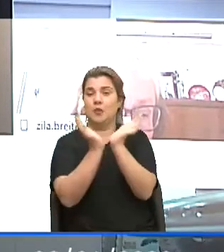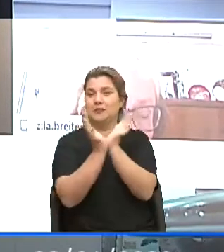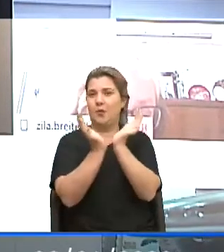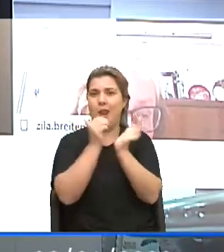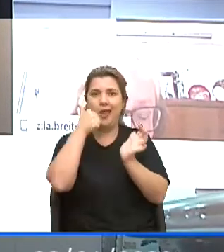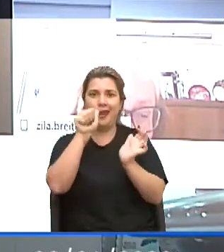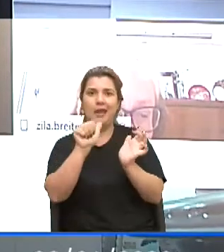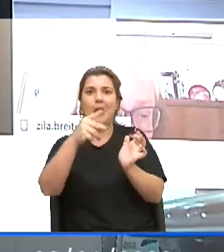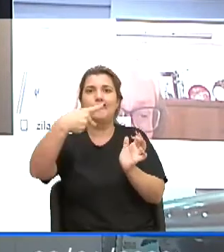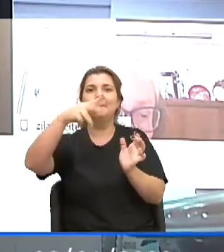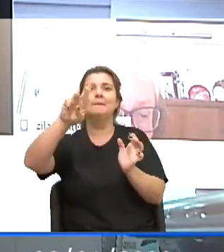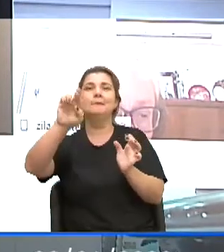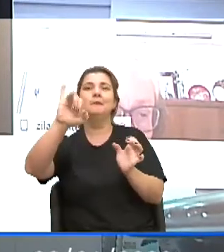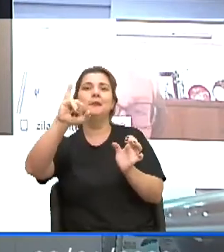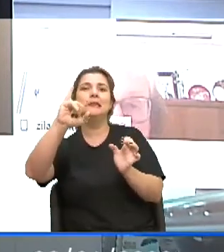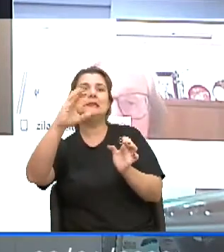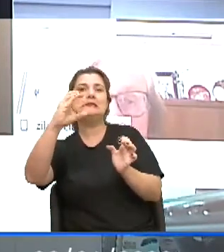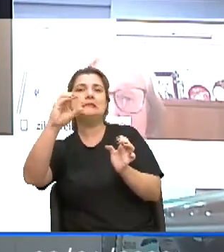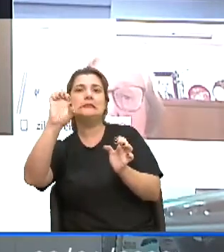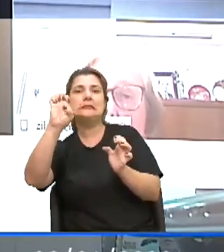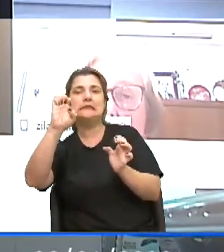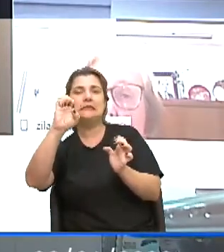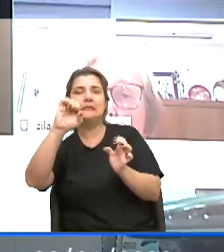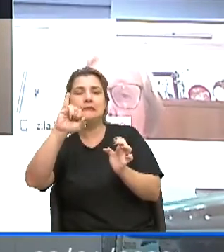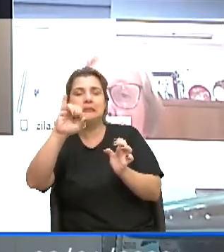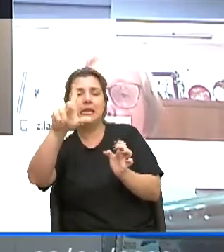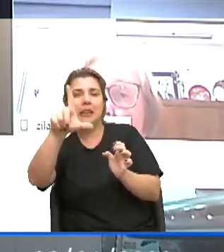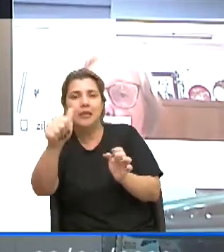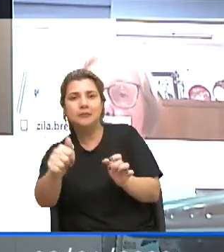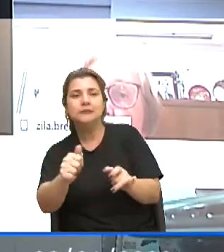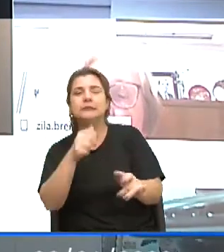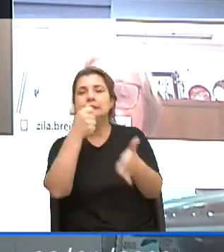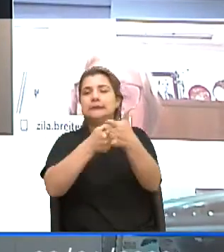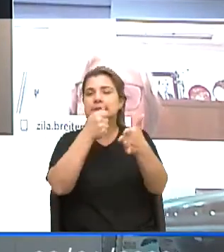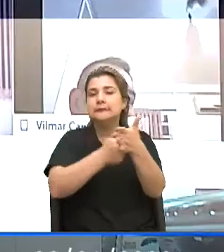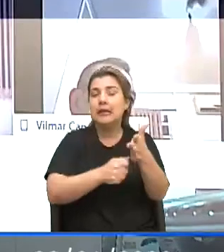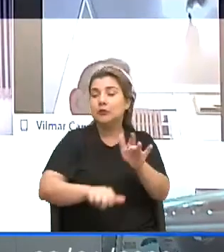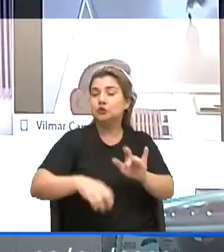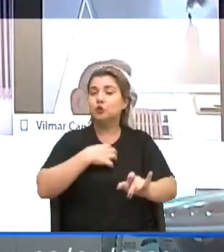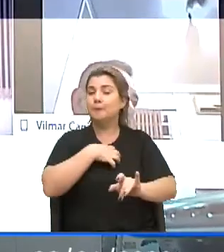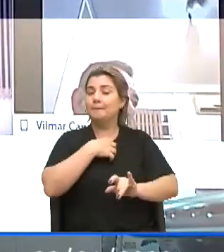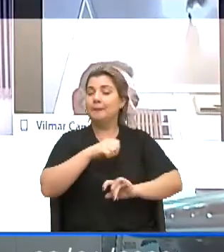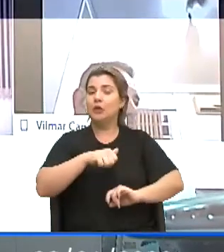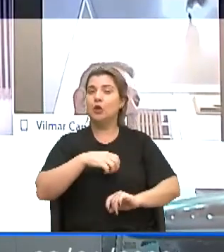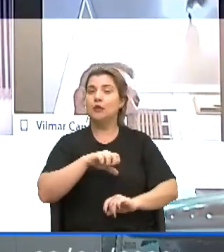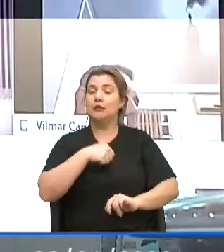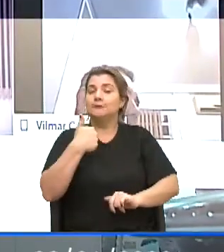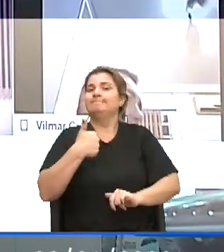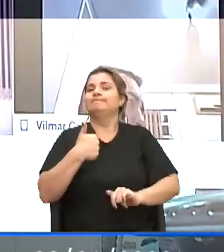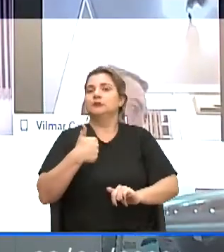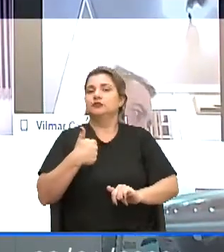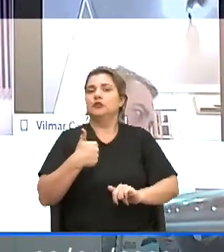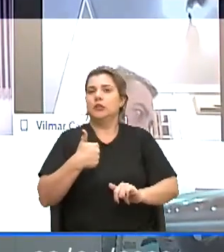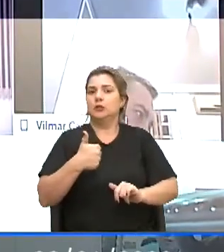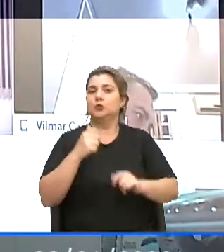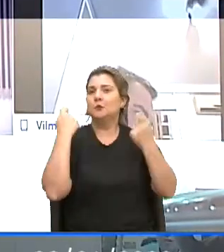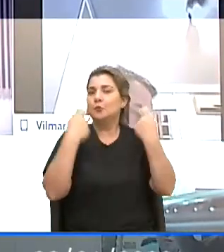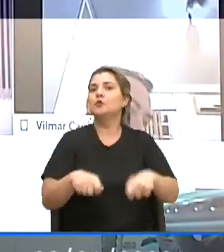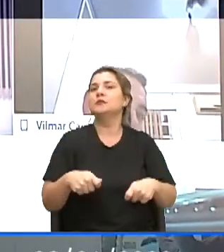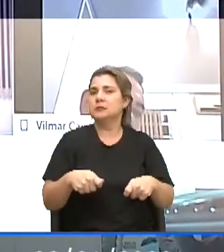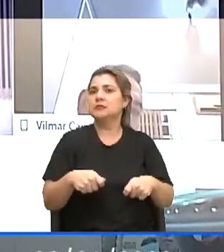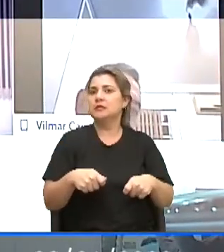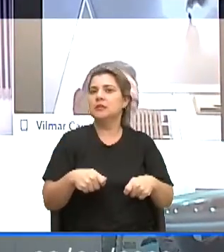e tentado proteger da melhor maneira e colocando o menor tempo possível o nosso trabalhador exposto ao risco. Porque nós